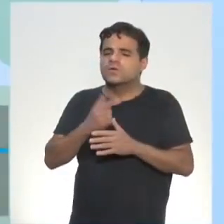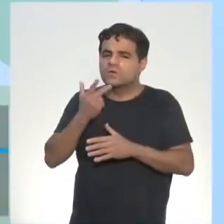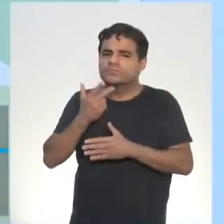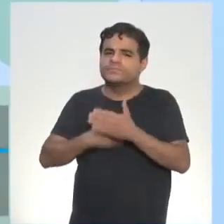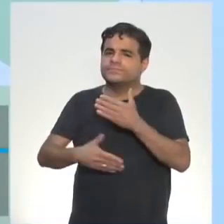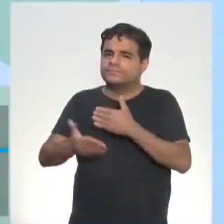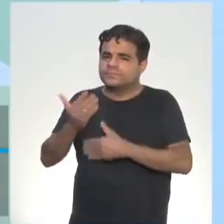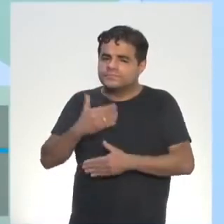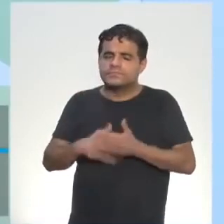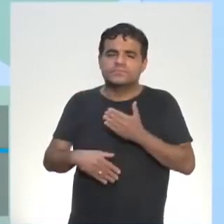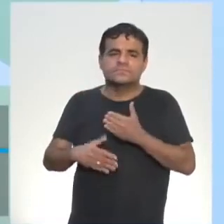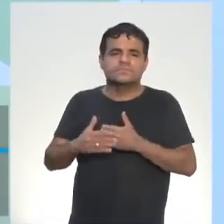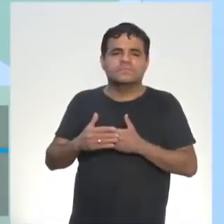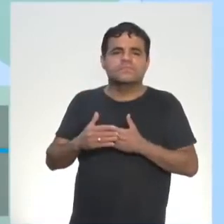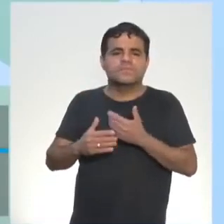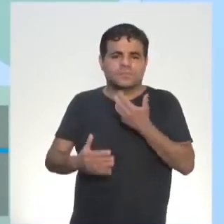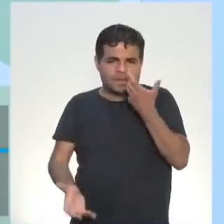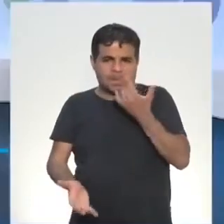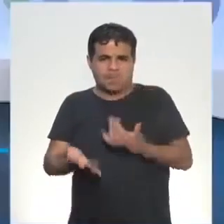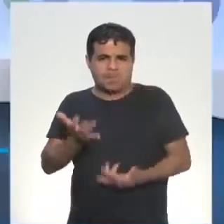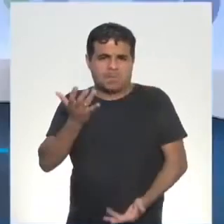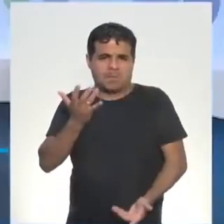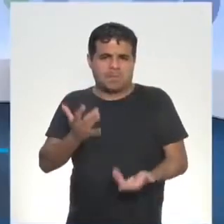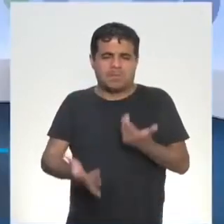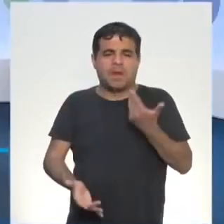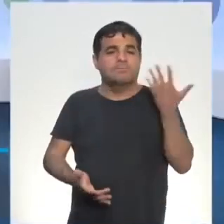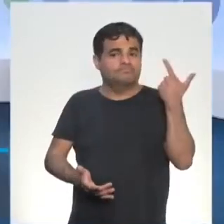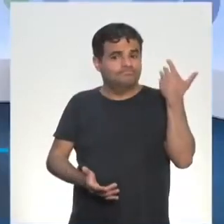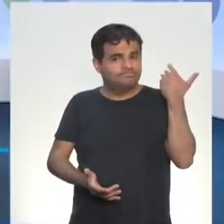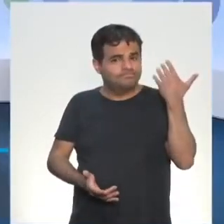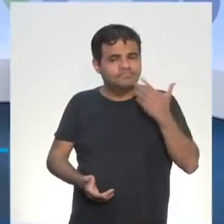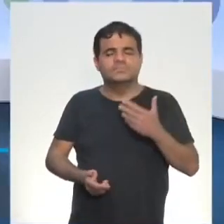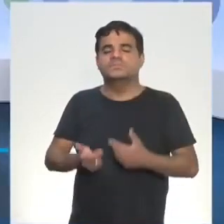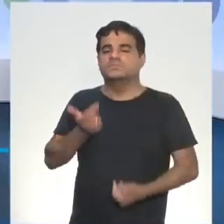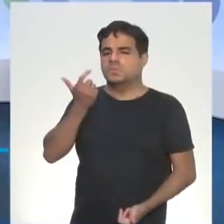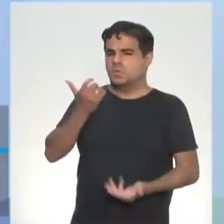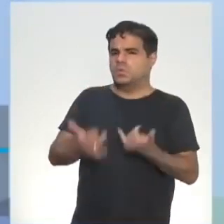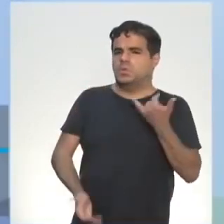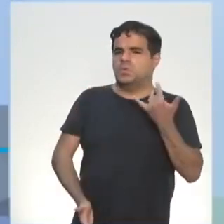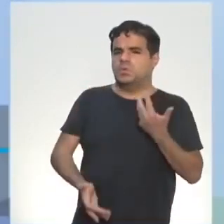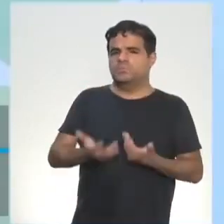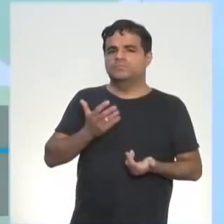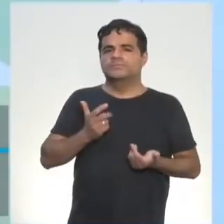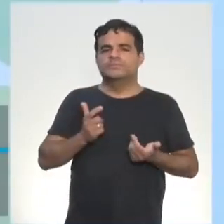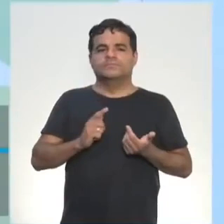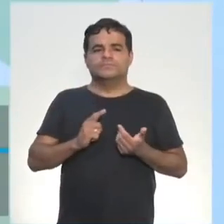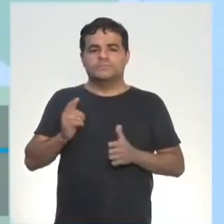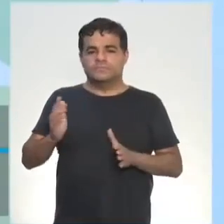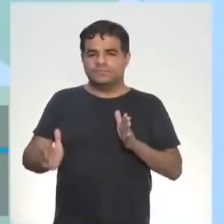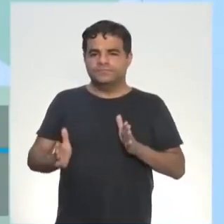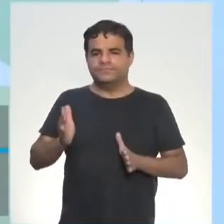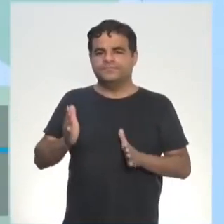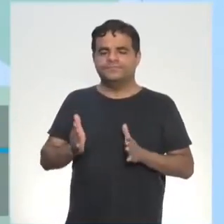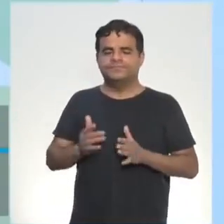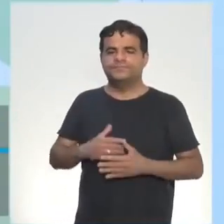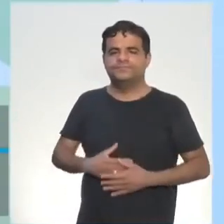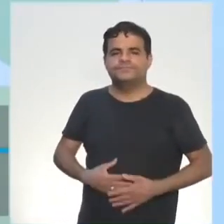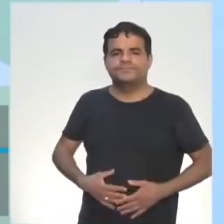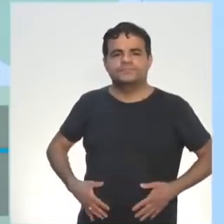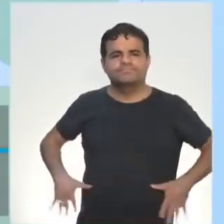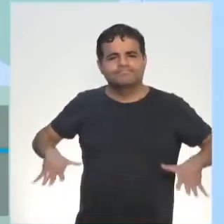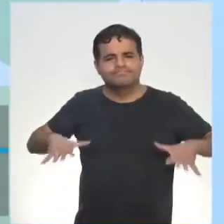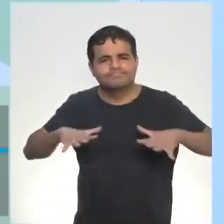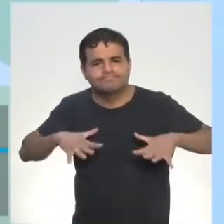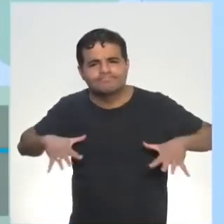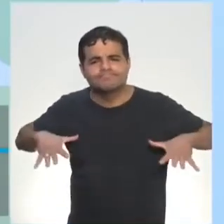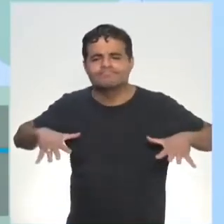né? Que ele podia ser queimado na fogueira, né? Por mais de uma época aí de Verdade, né? Aí Nessa também época. tem essa questão aí da